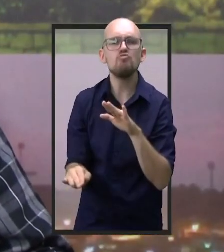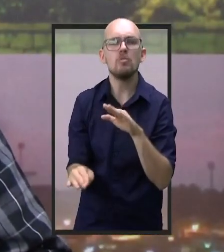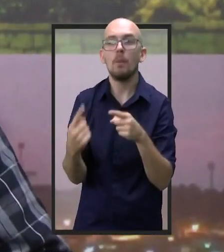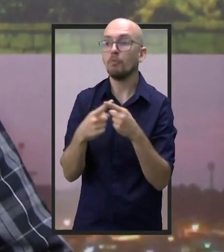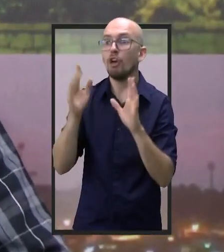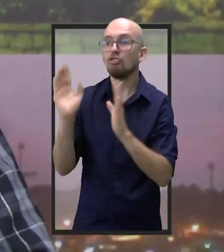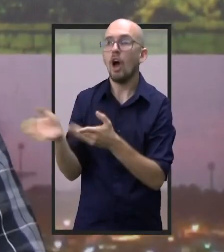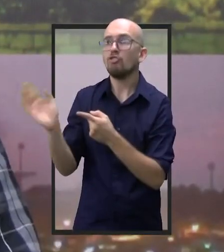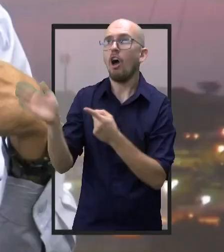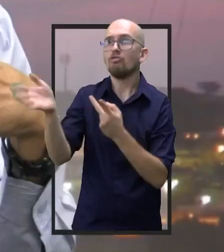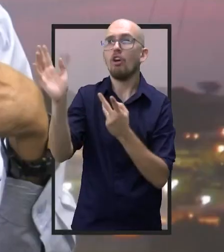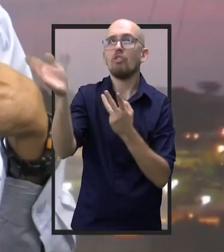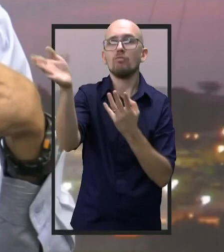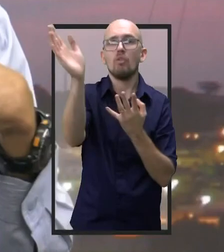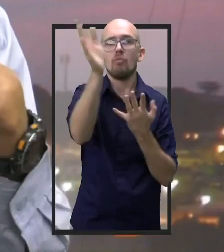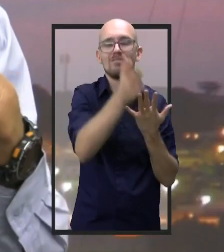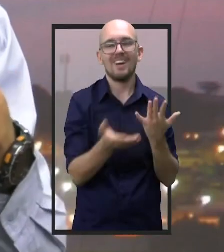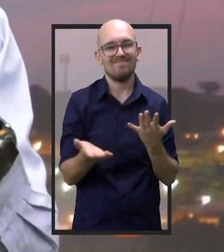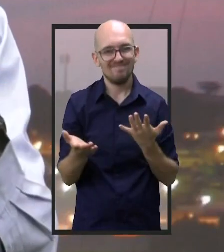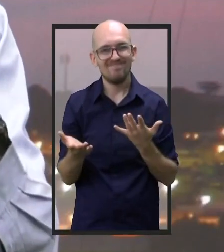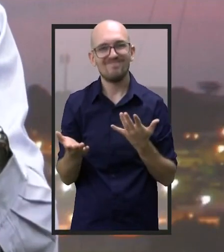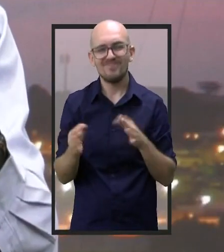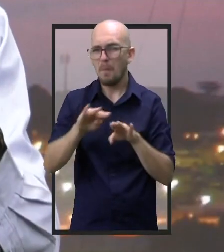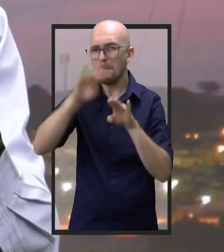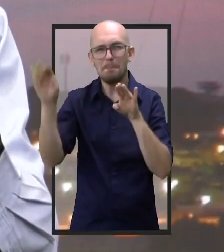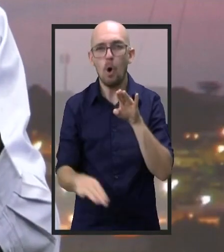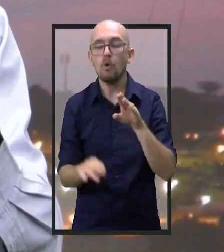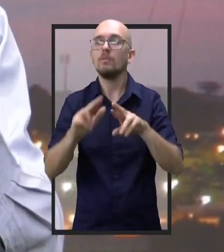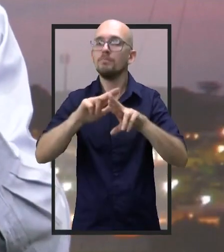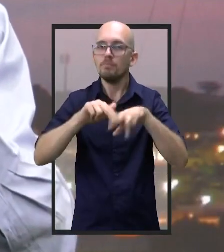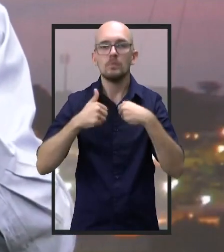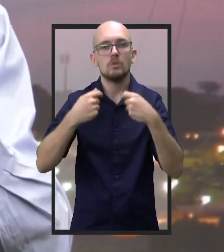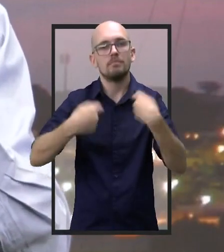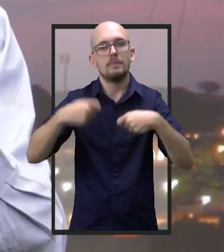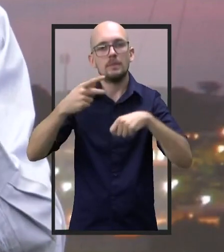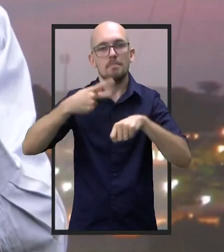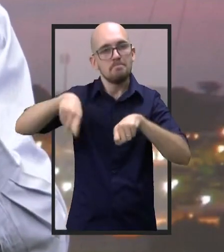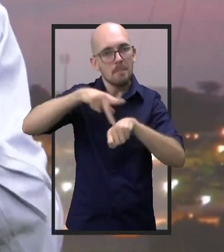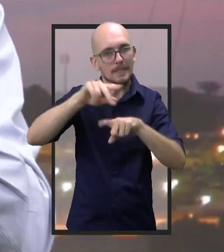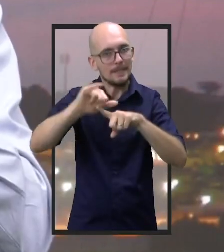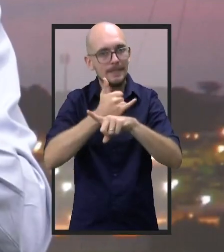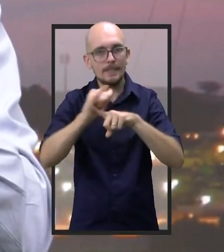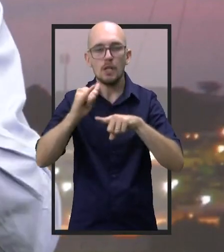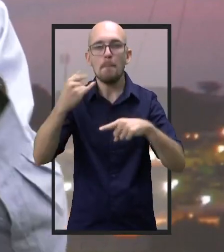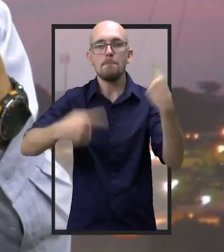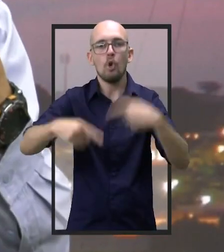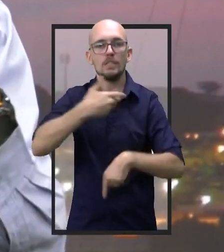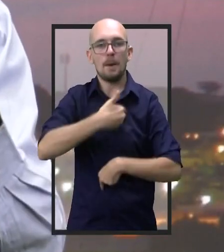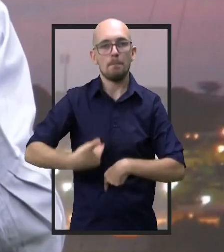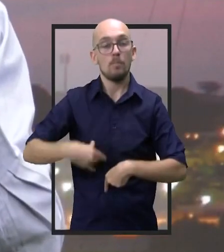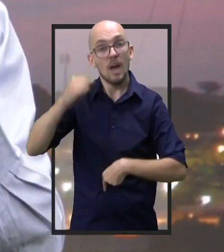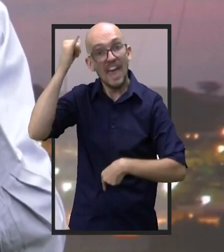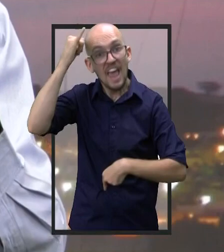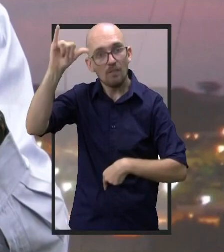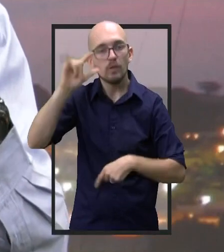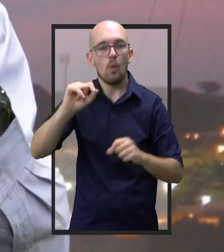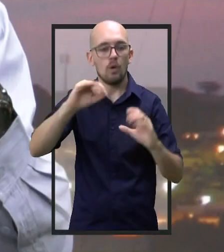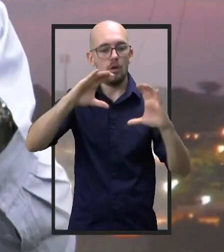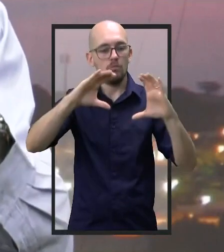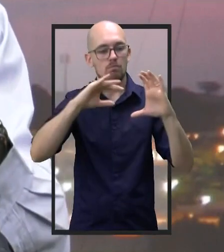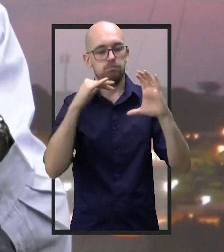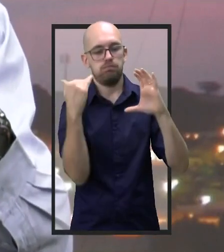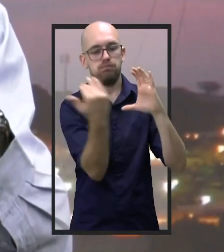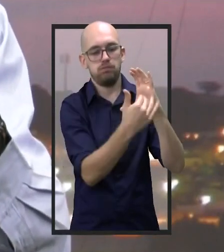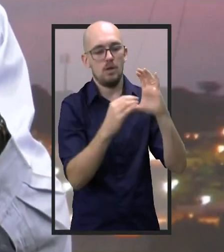enorme, estratosférica. Cada país tem que ter sua política pública para mitigar essa oferta excessiva daquele momento.